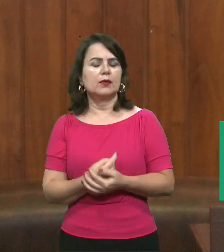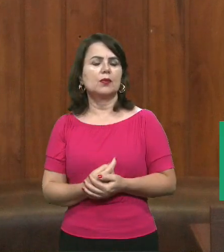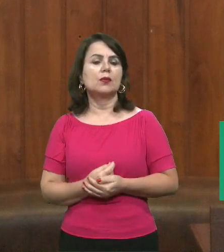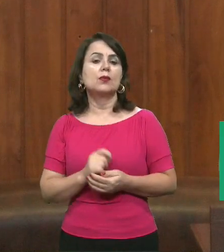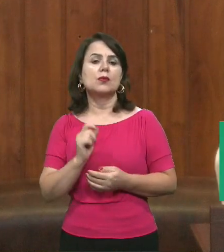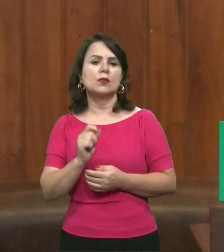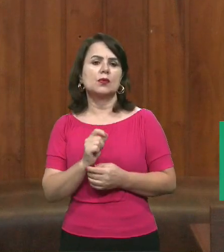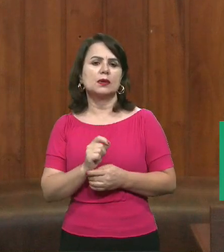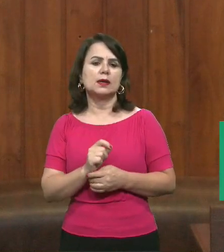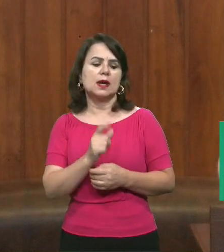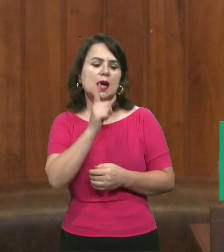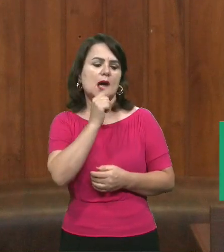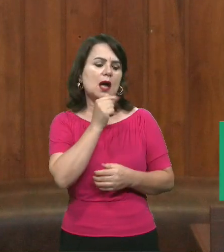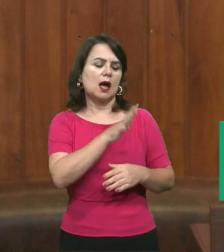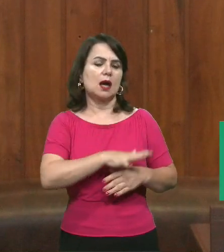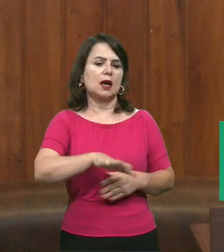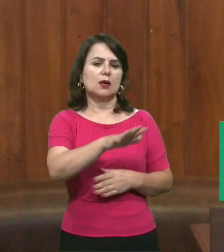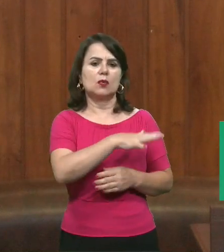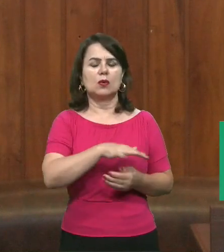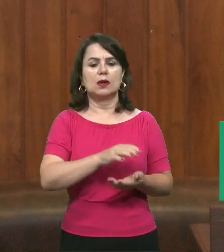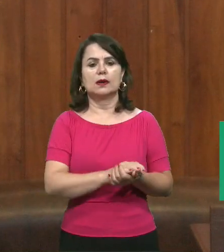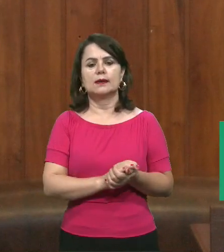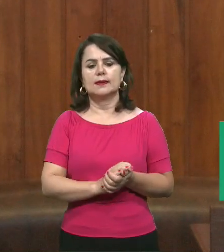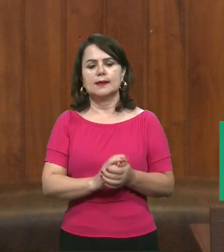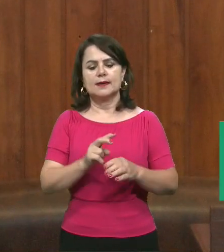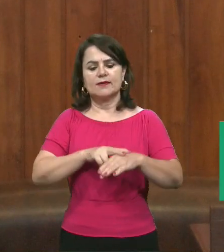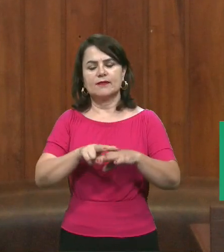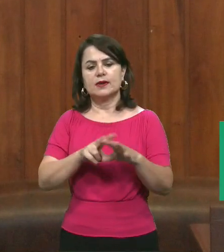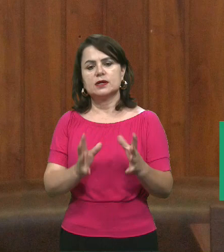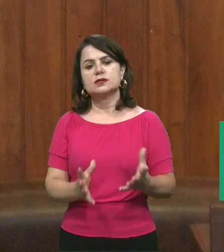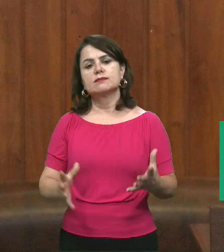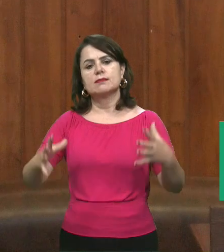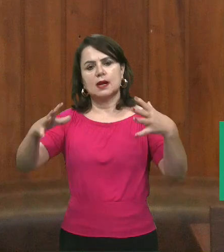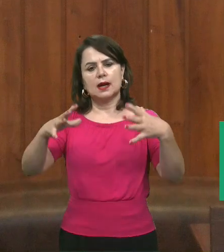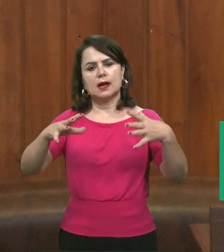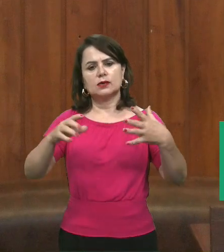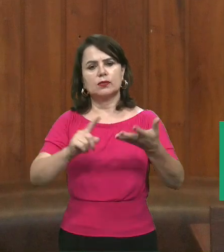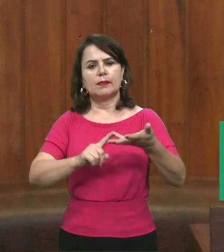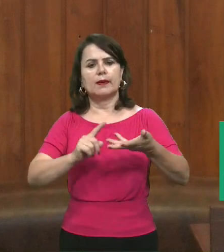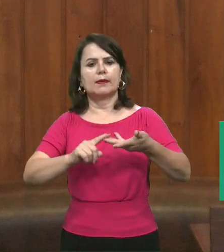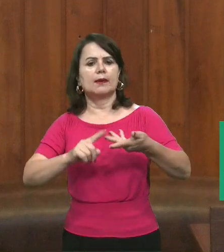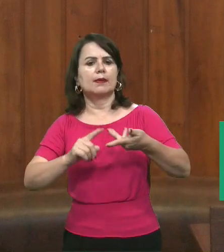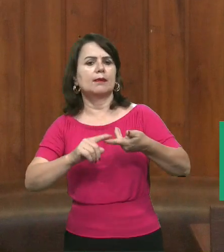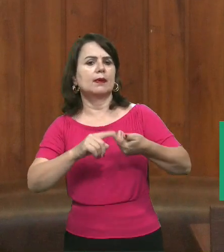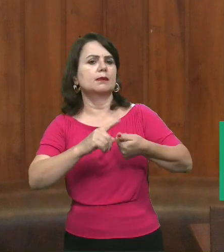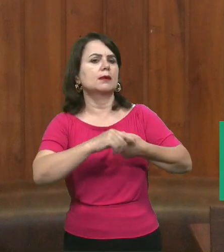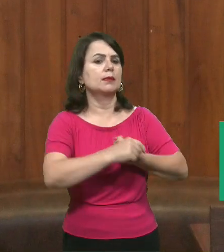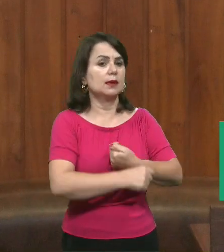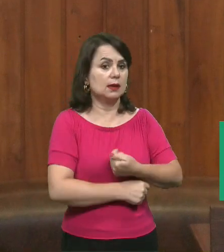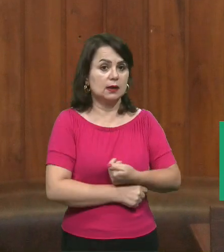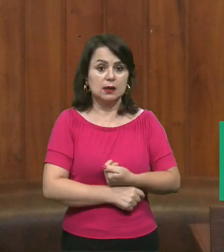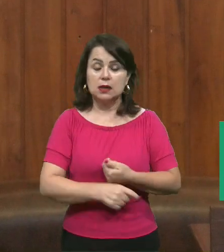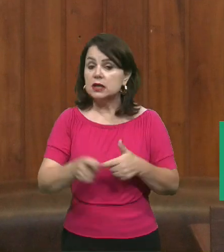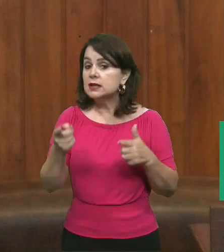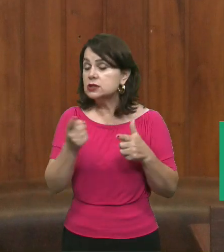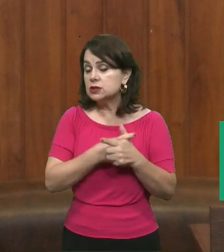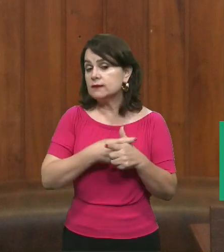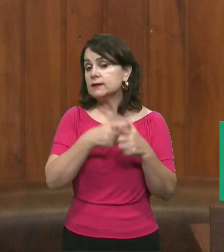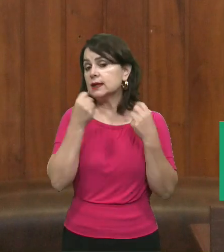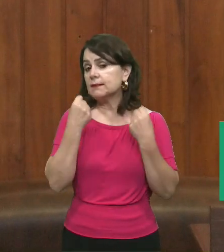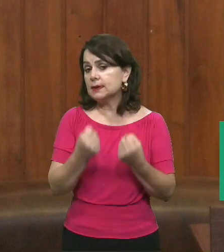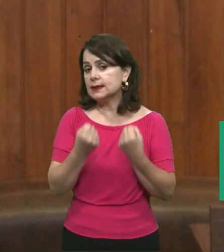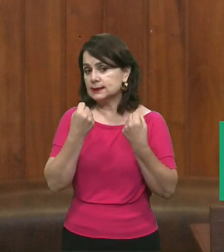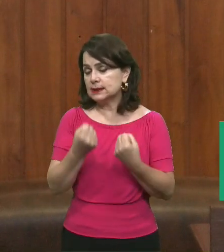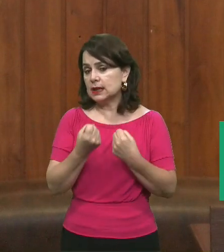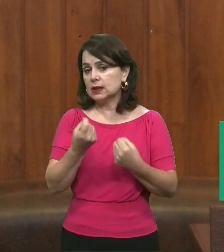água, asfalto, mato, etc, etc, etc, vai deixar uma dívida de 1,5 bilhões